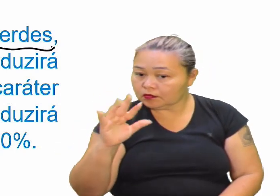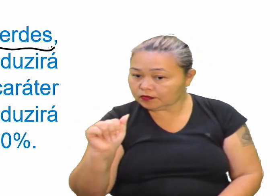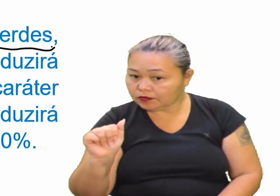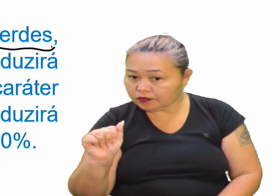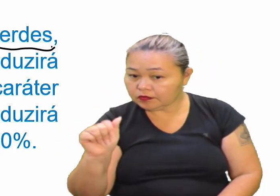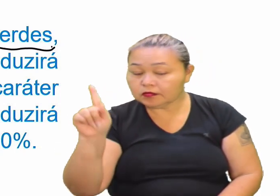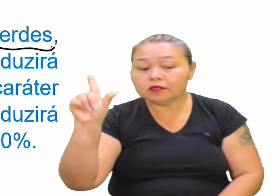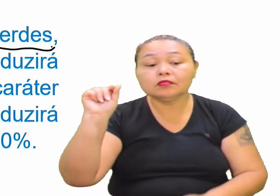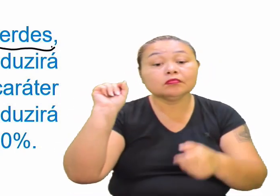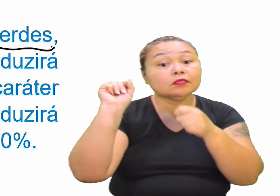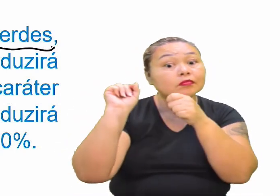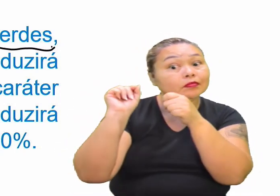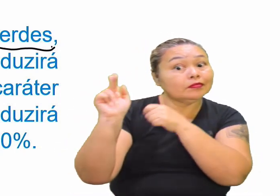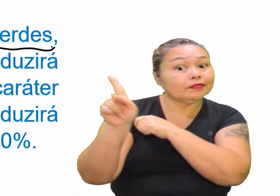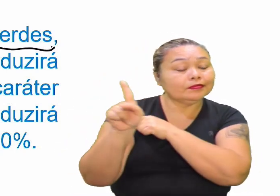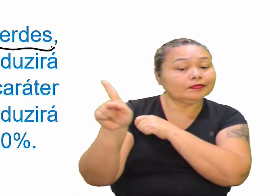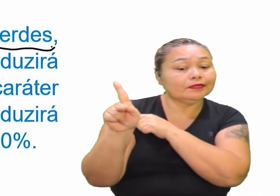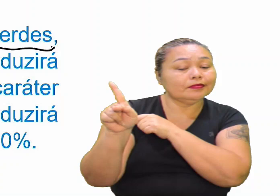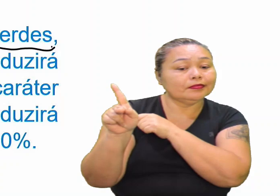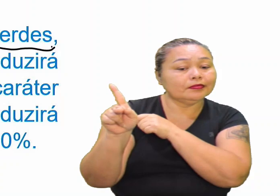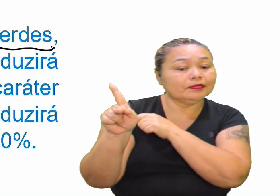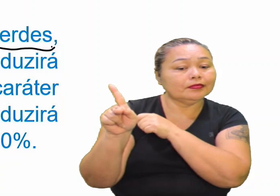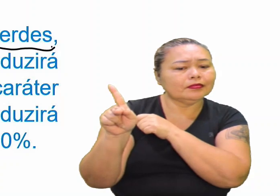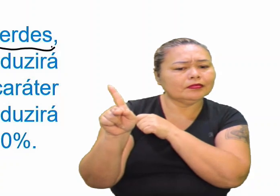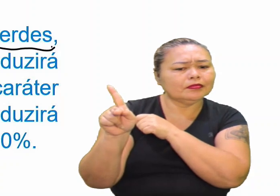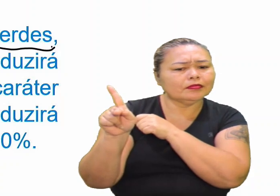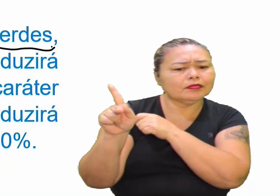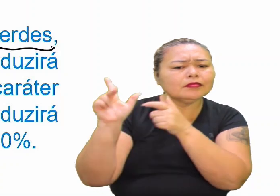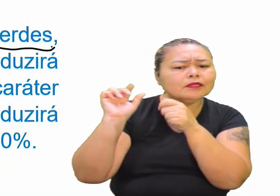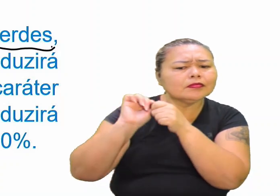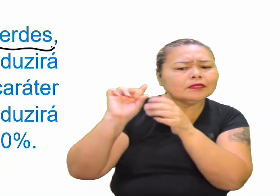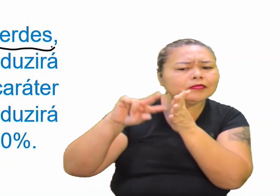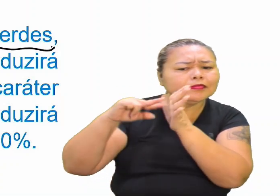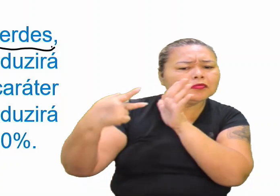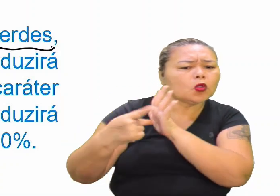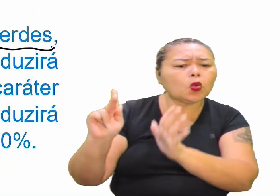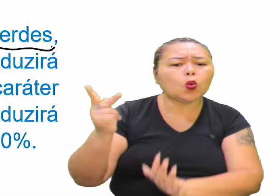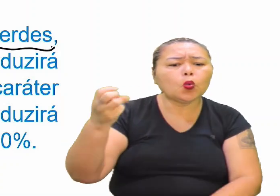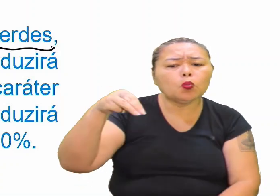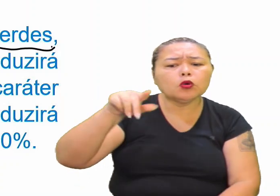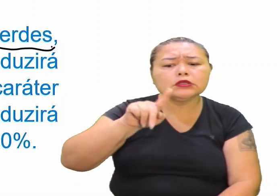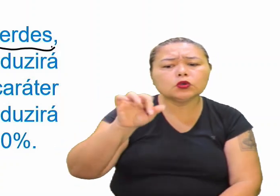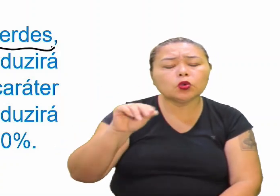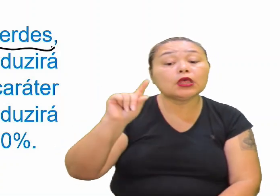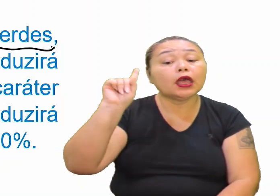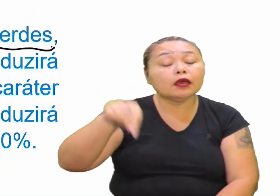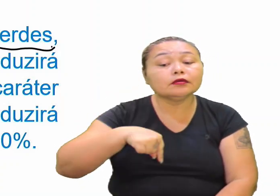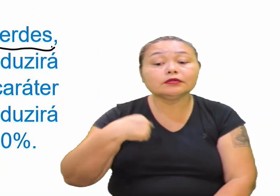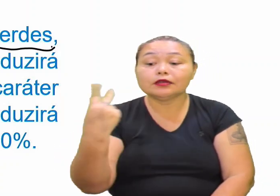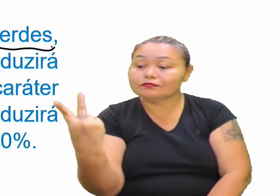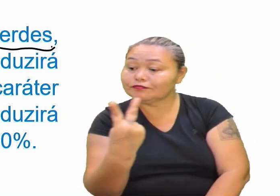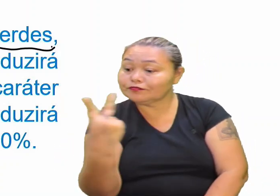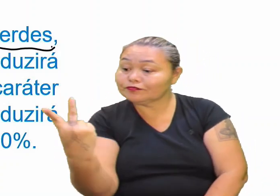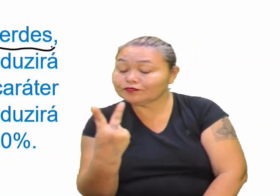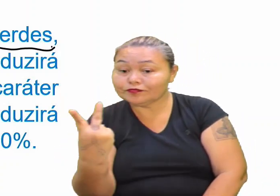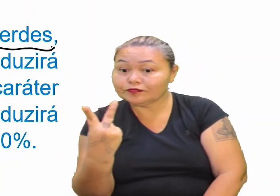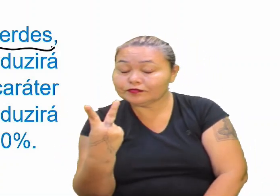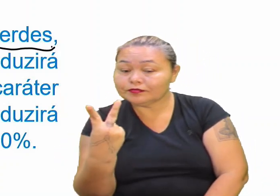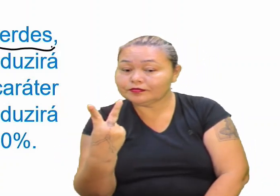homozigota... Professor! Oi! What is this? O que é homozigoto? Homozigoto é toda vez que